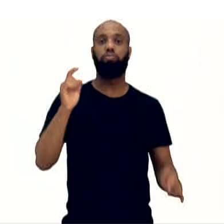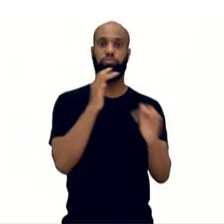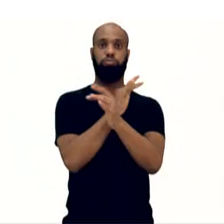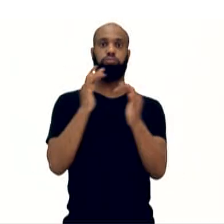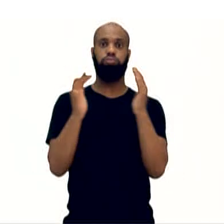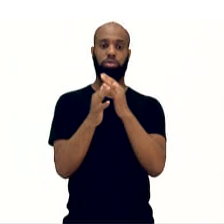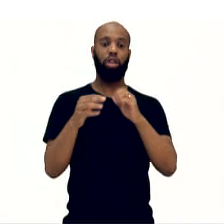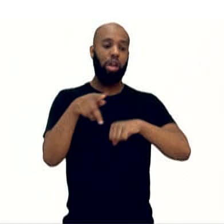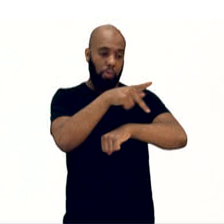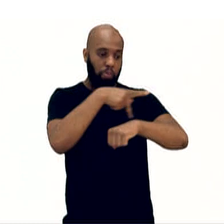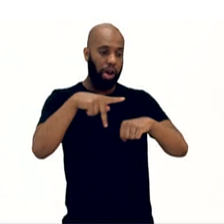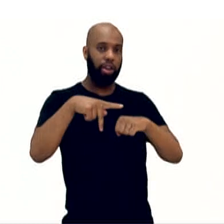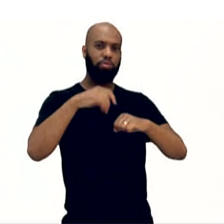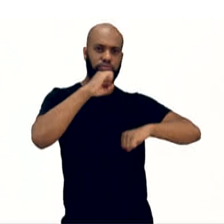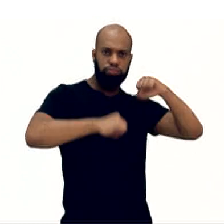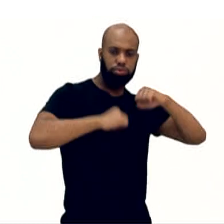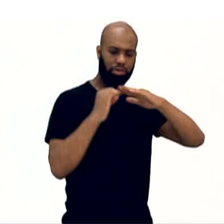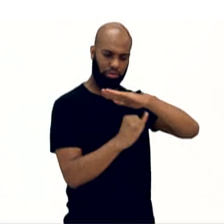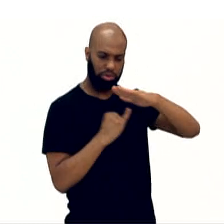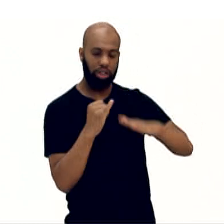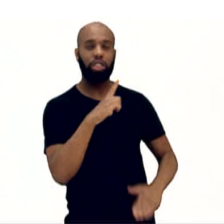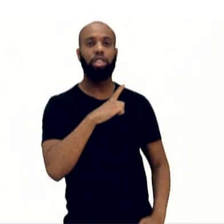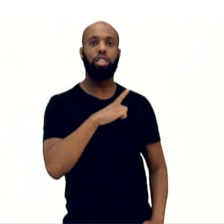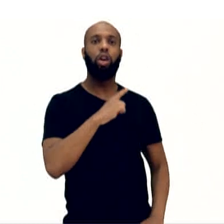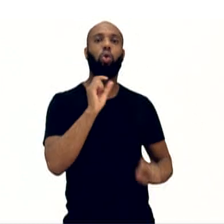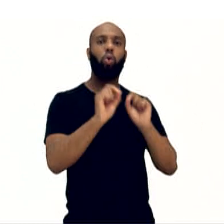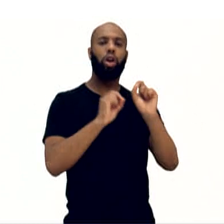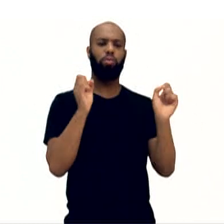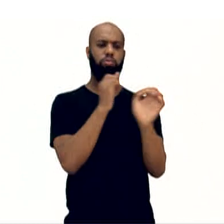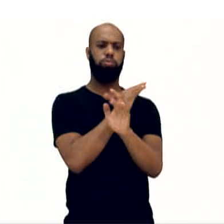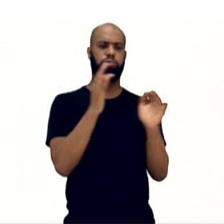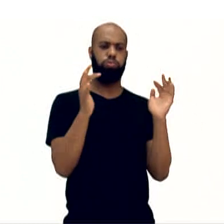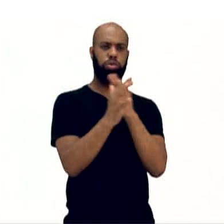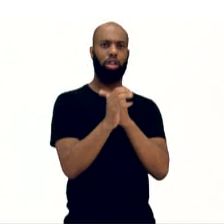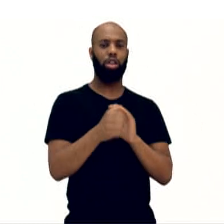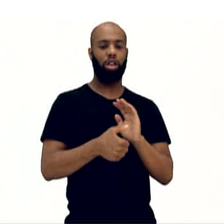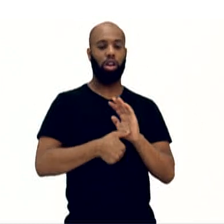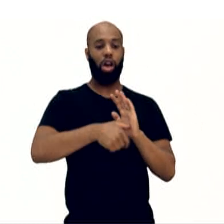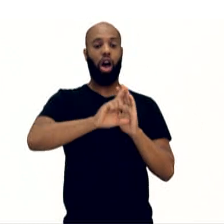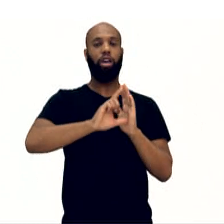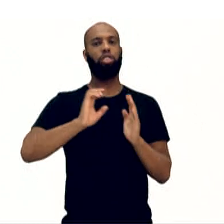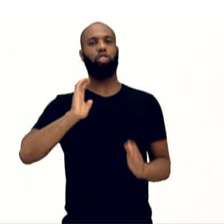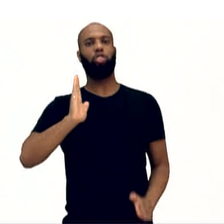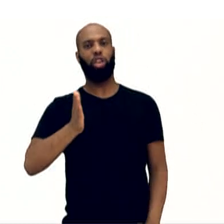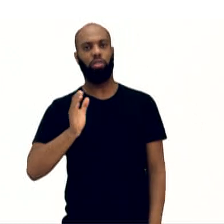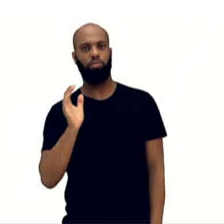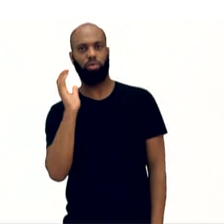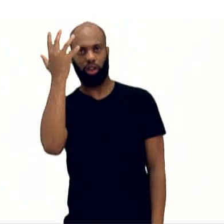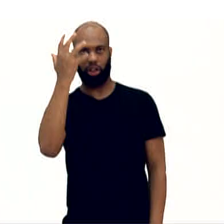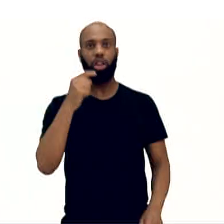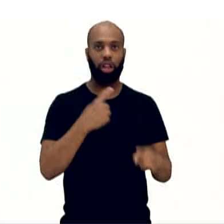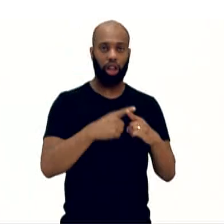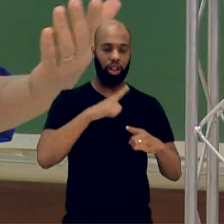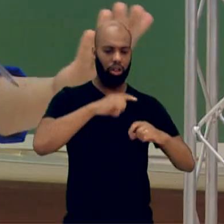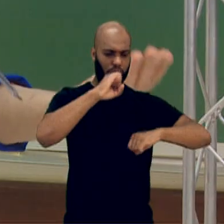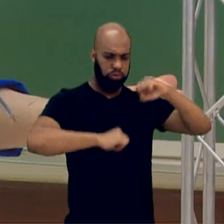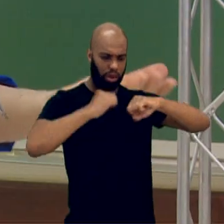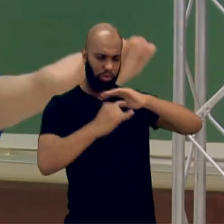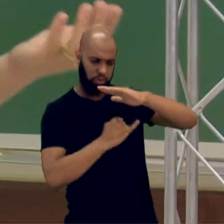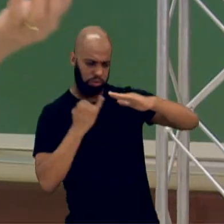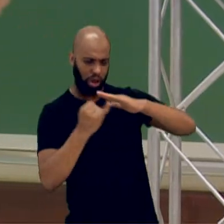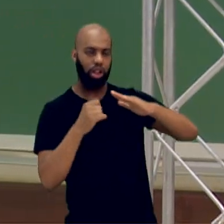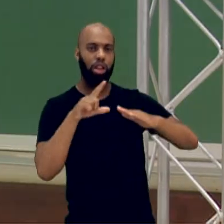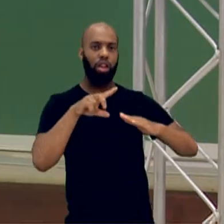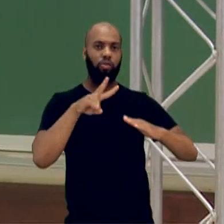países industrializados têm uma urbanização que acontece primeiro. Claro, se eles têm as indústrias, eles